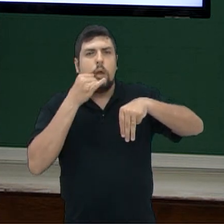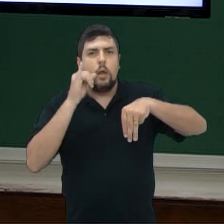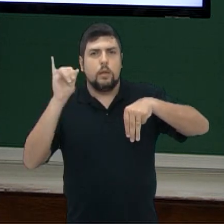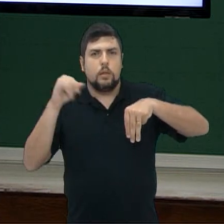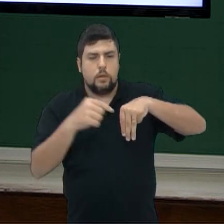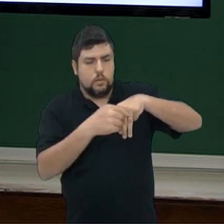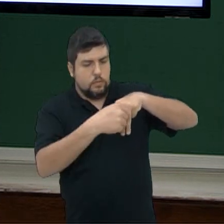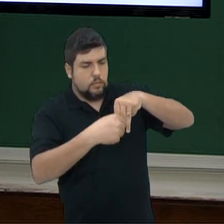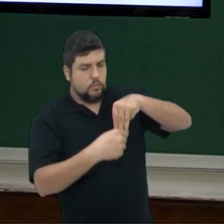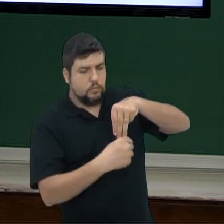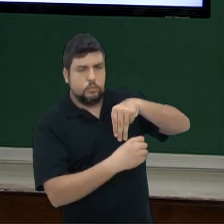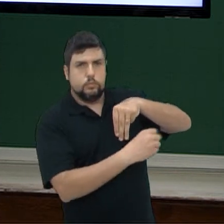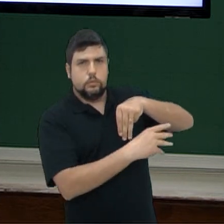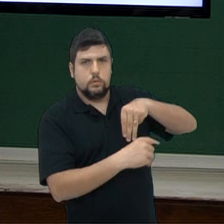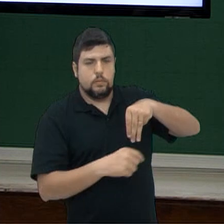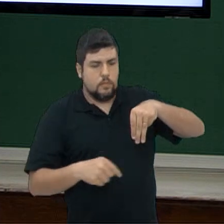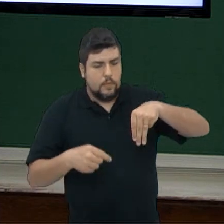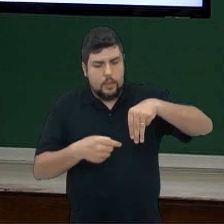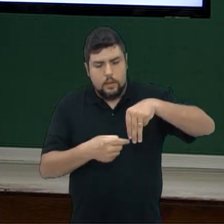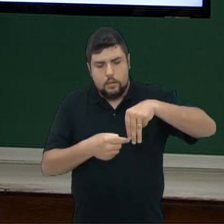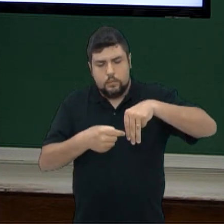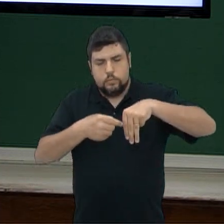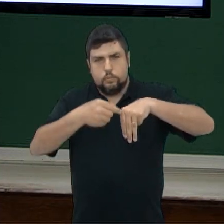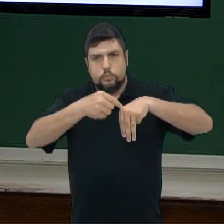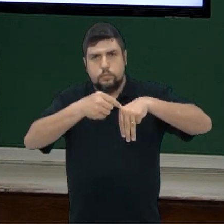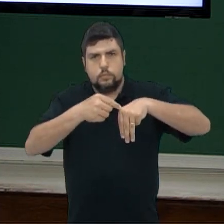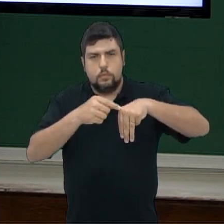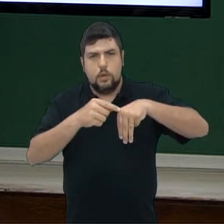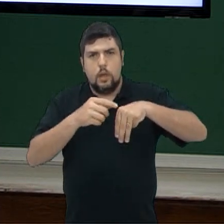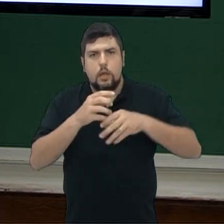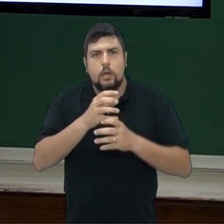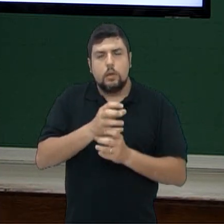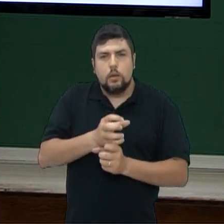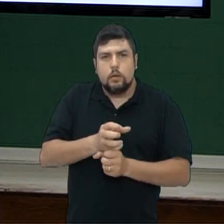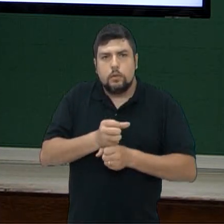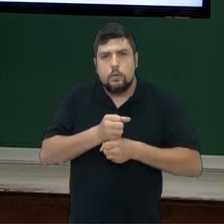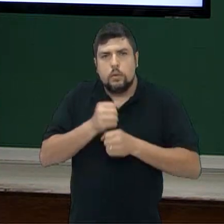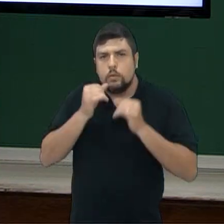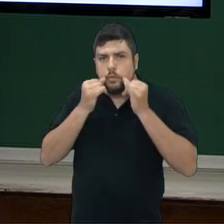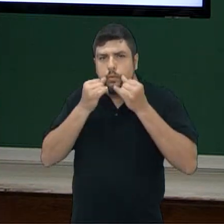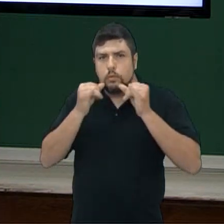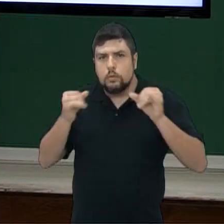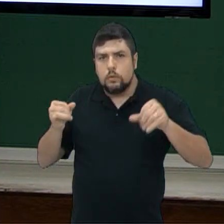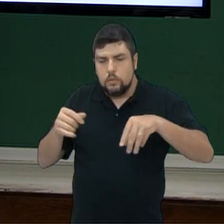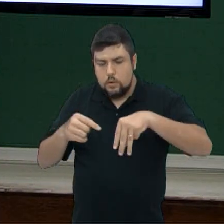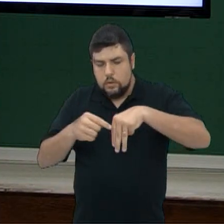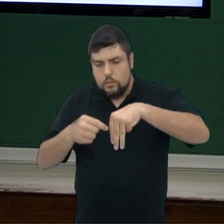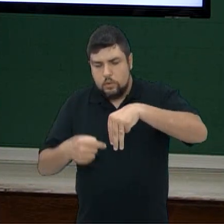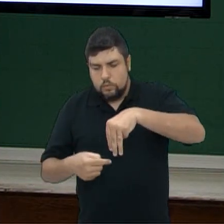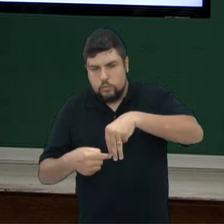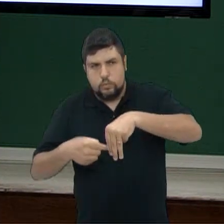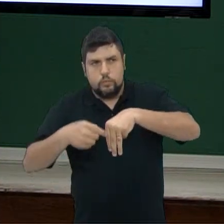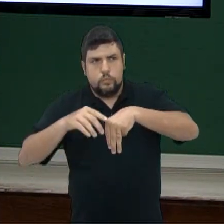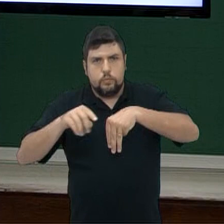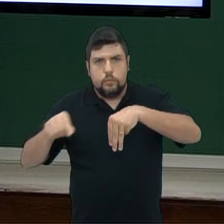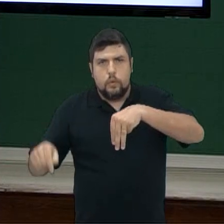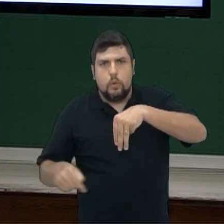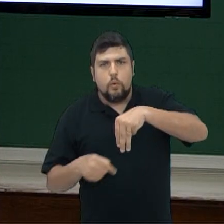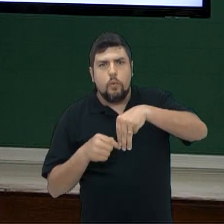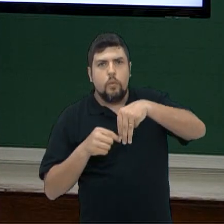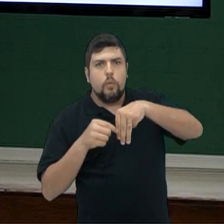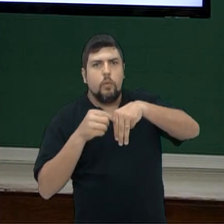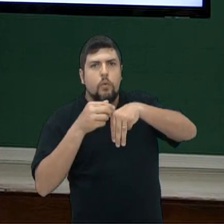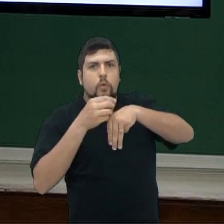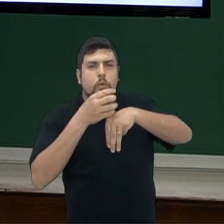na entrada ali, ele pode regular, né, ele recebe a corrente, aí ela é reprogramada